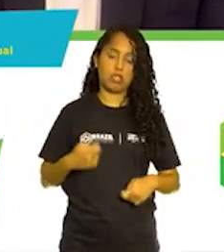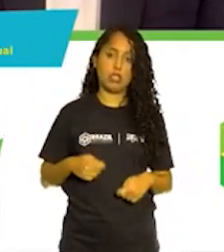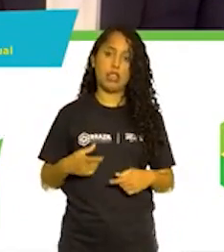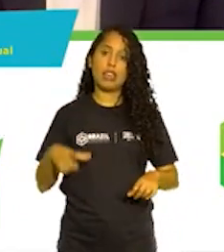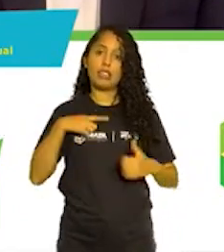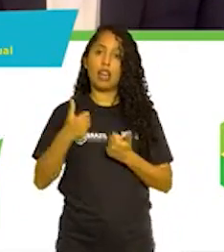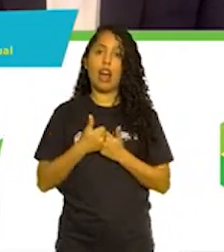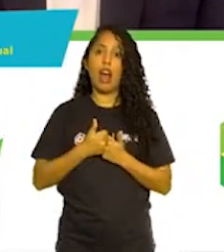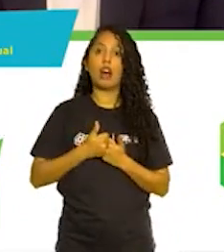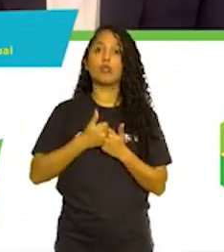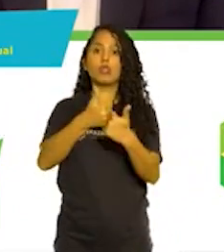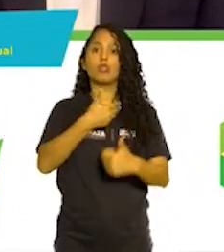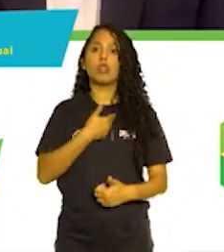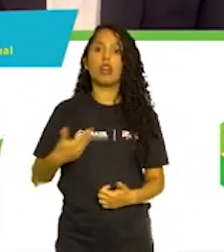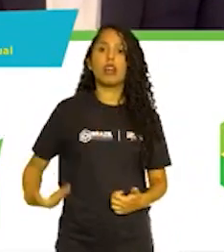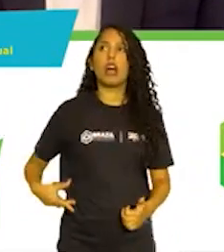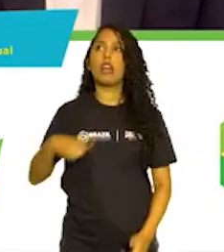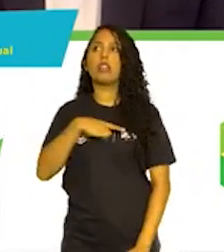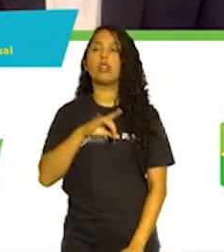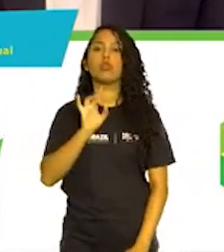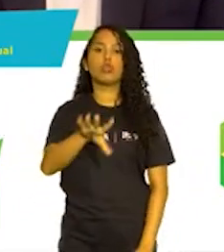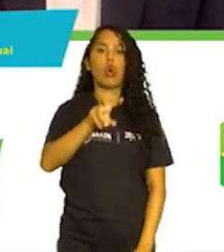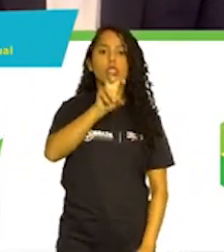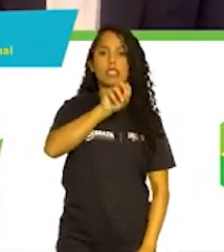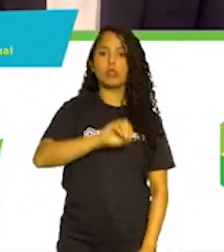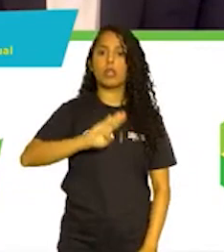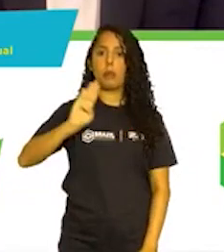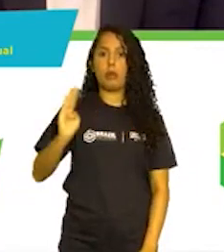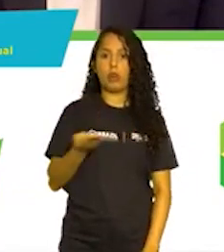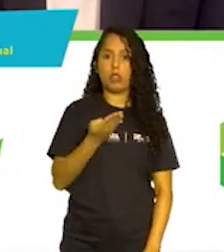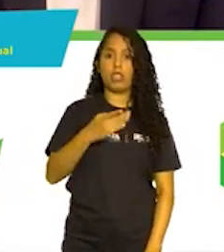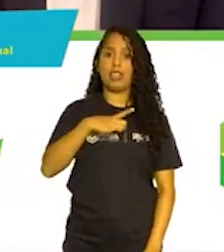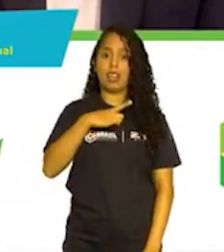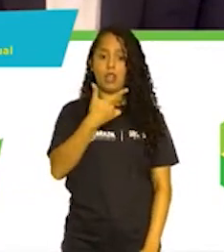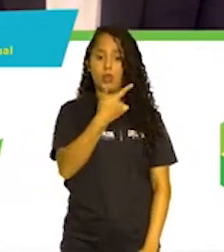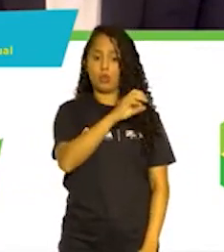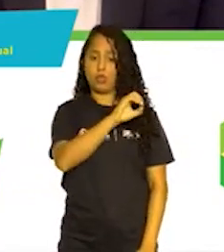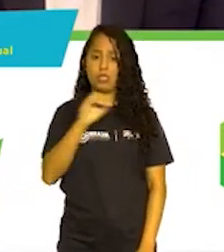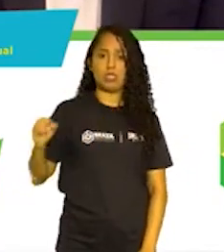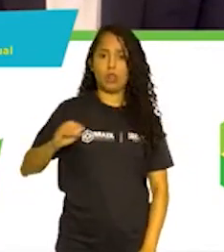só tem 50 bilhões. Eu acho que tem 200 bilhões que talvez não tenham